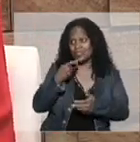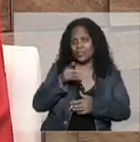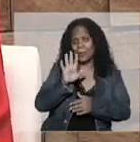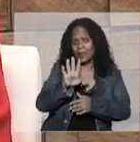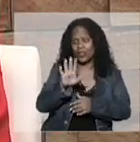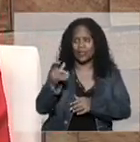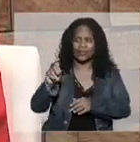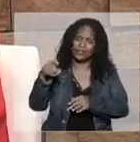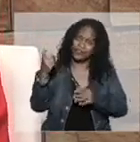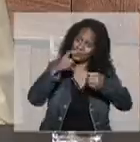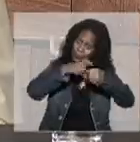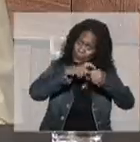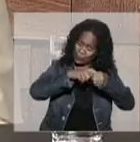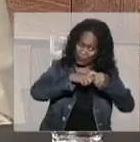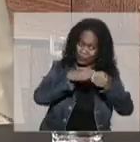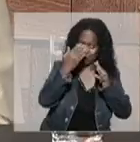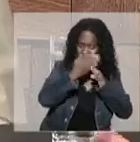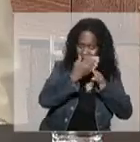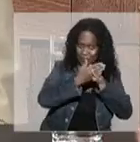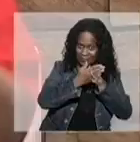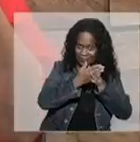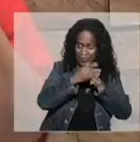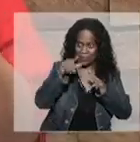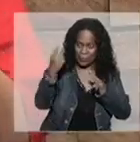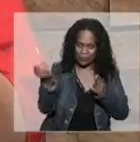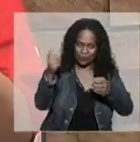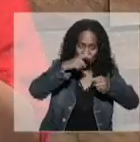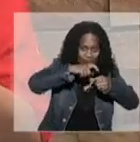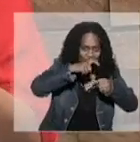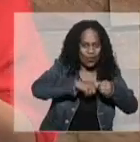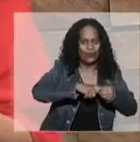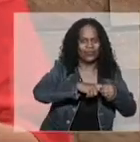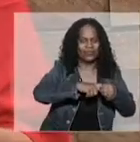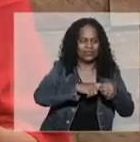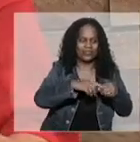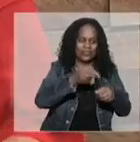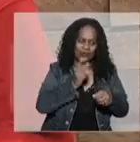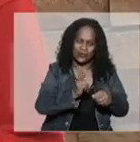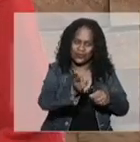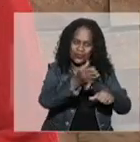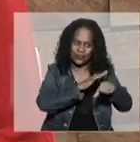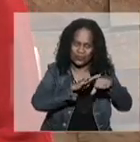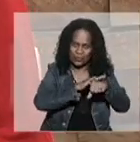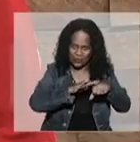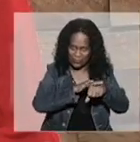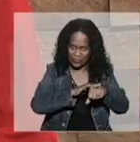no próximo Certo. bloco, porque isso já Claro. está terminando. Tá E a bom. gente faz um rapidíssimo intervalo nesse papo